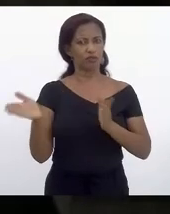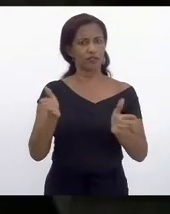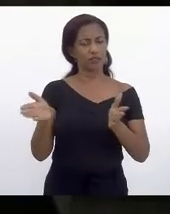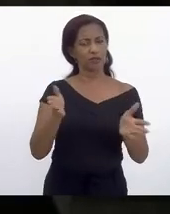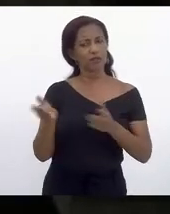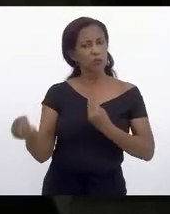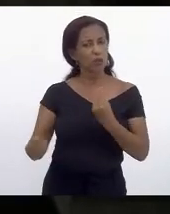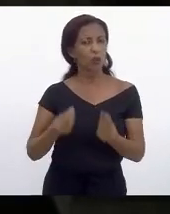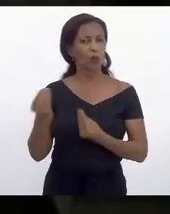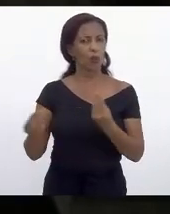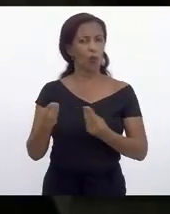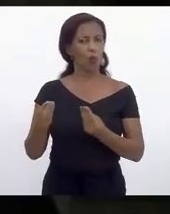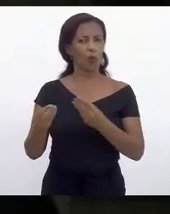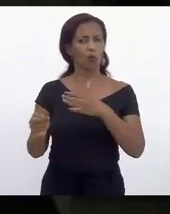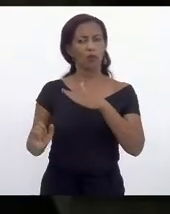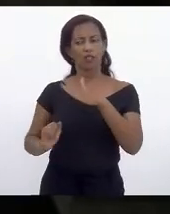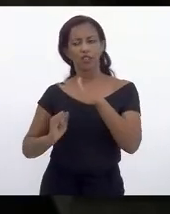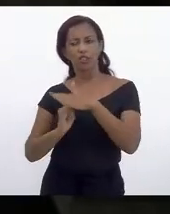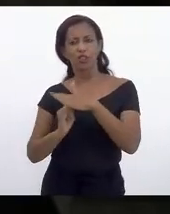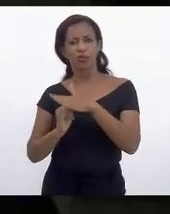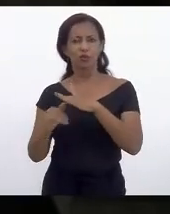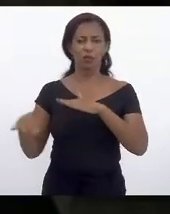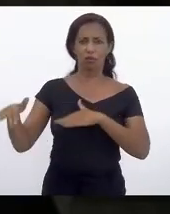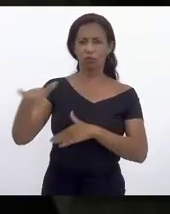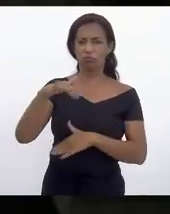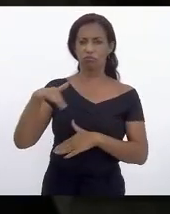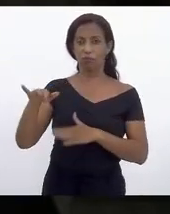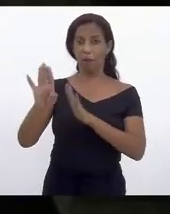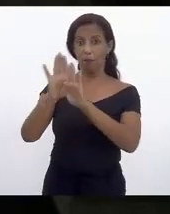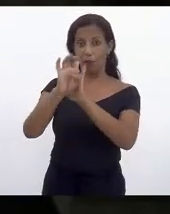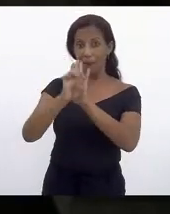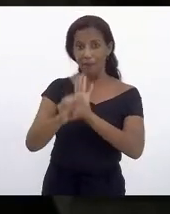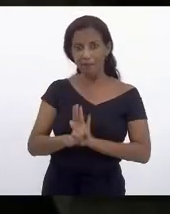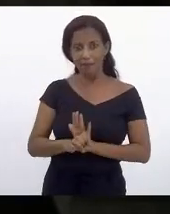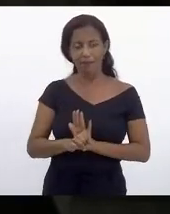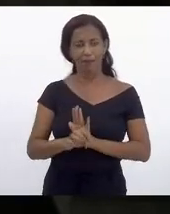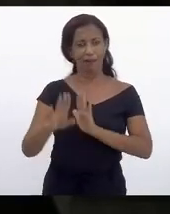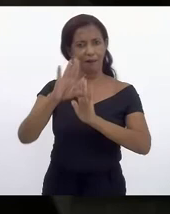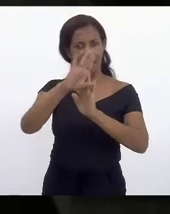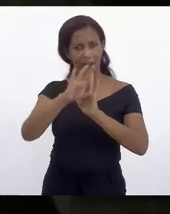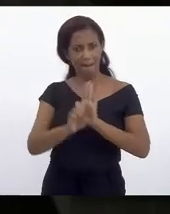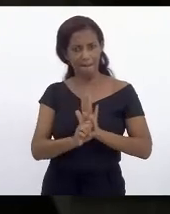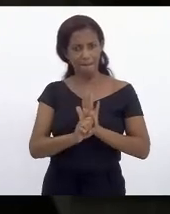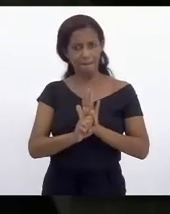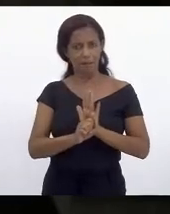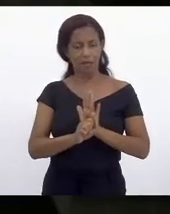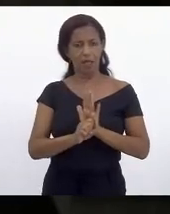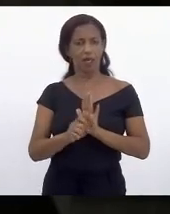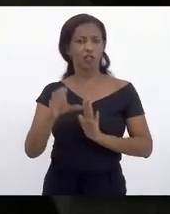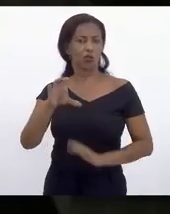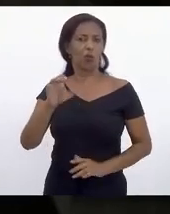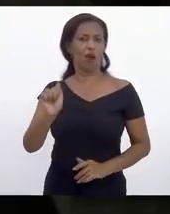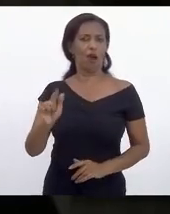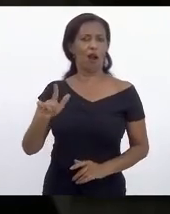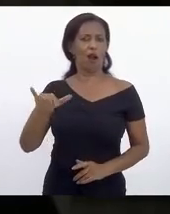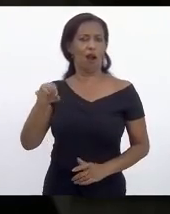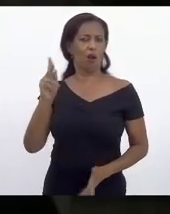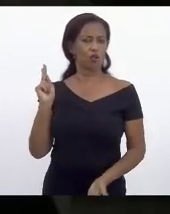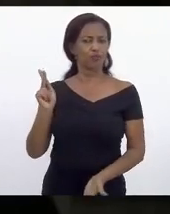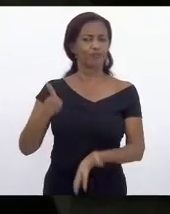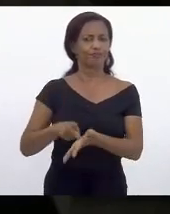lado, da institucionalização, por emenda constitucional, de um calote oficial, né, ou